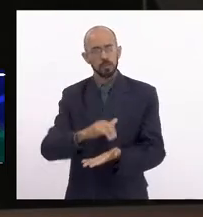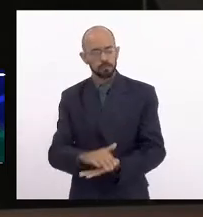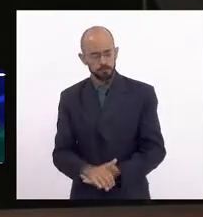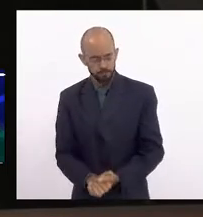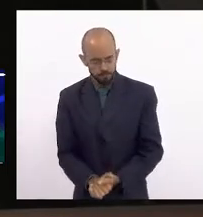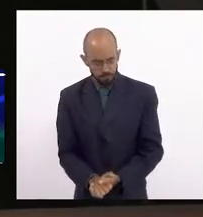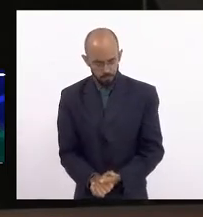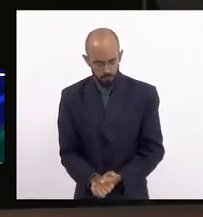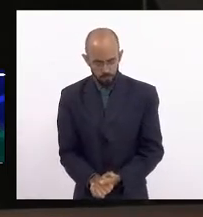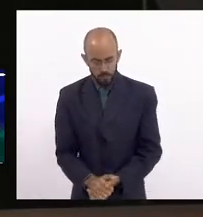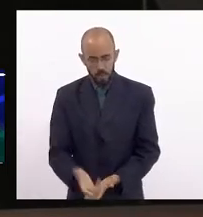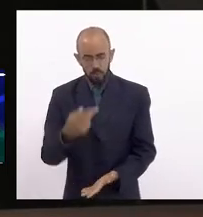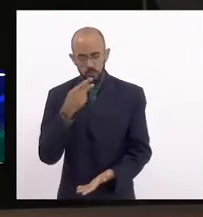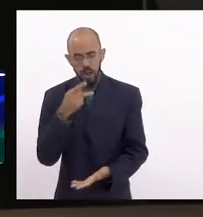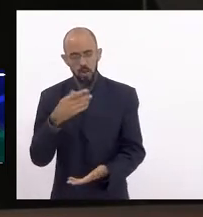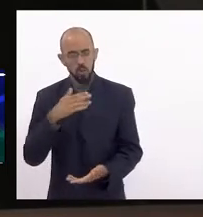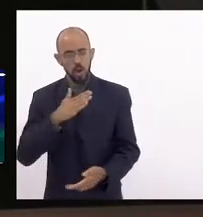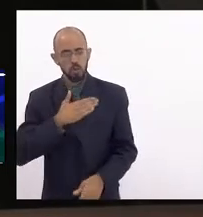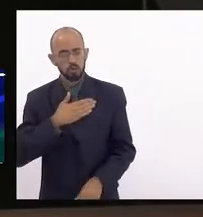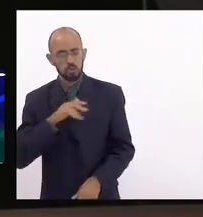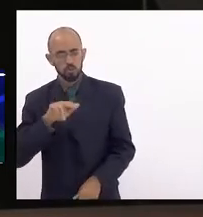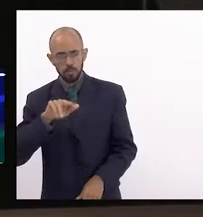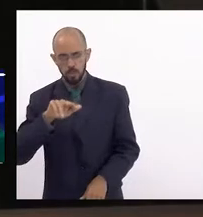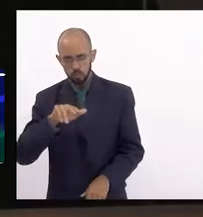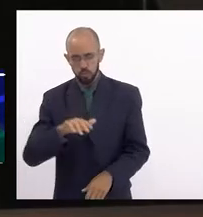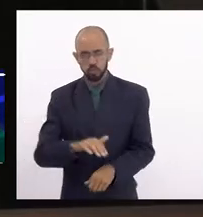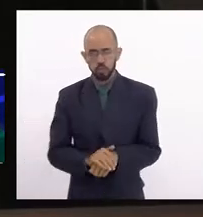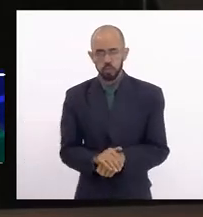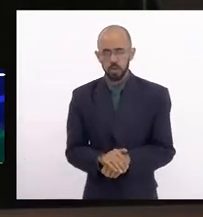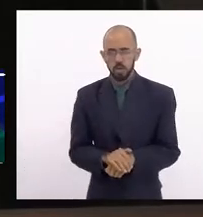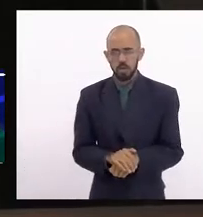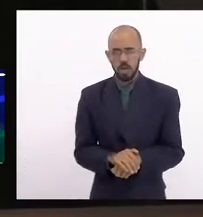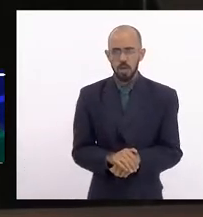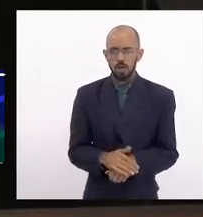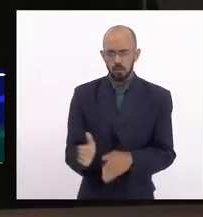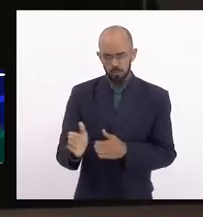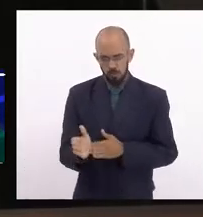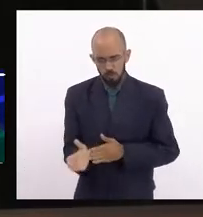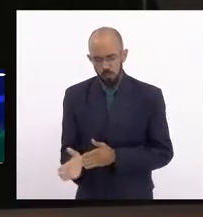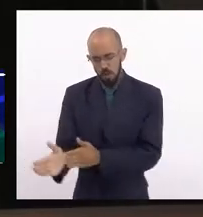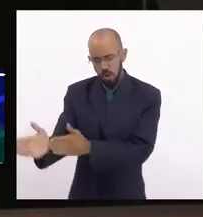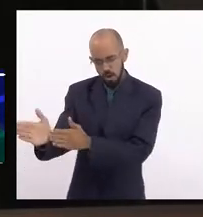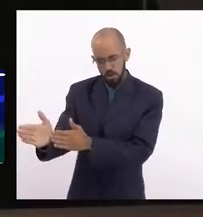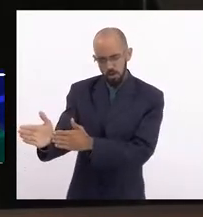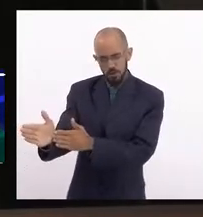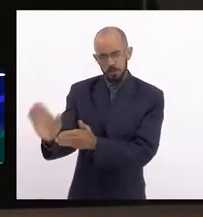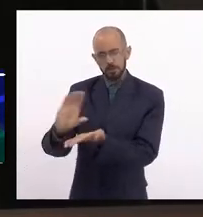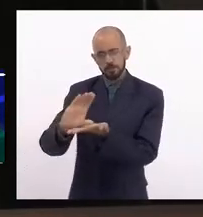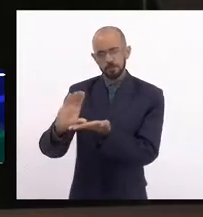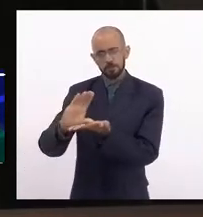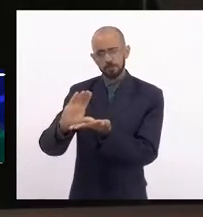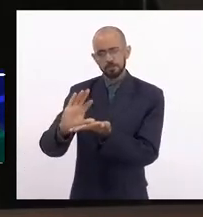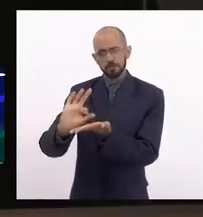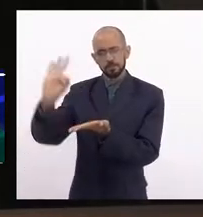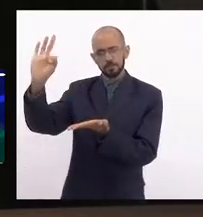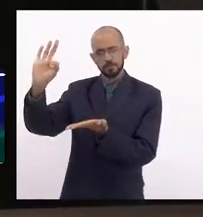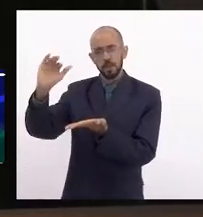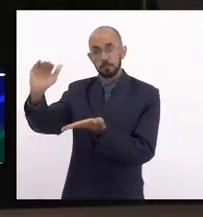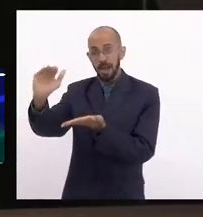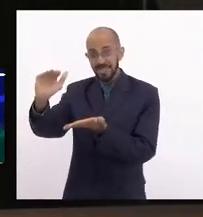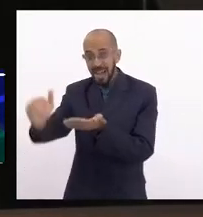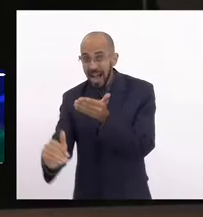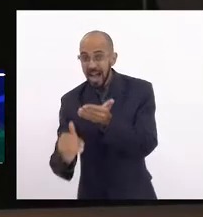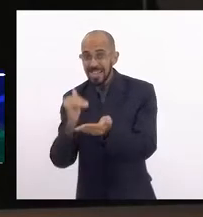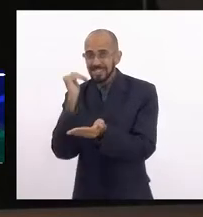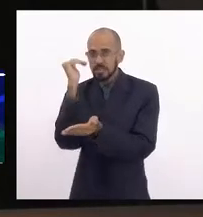aos nossos irmãos o que seguimos à risca Constituição Federal Mas acima